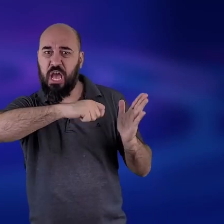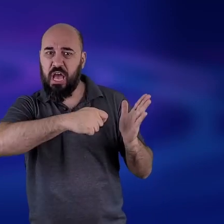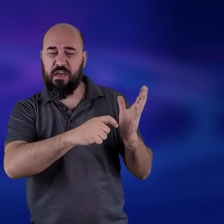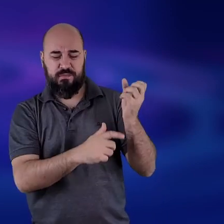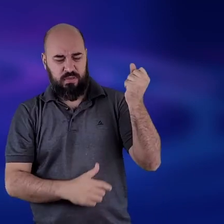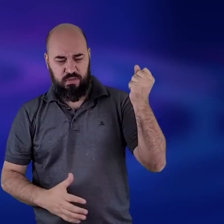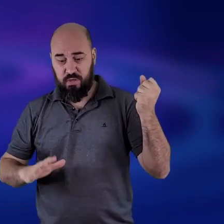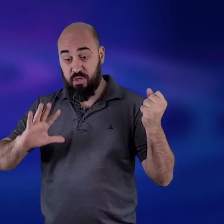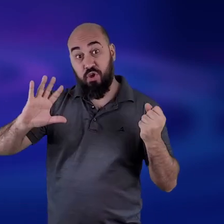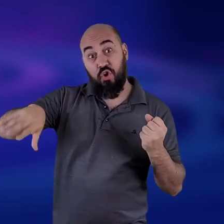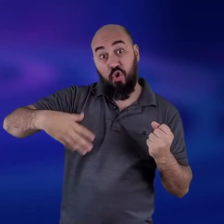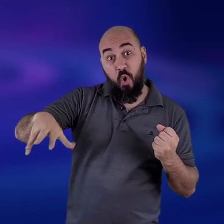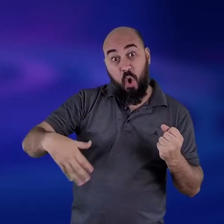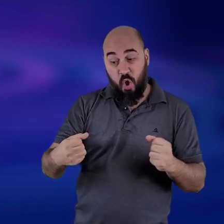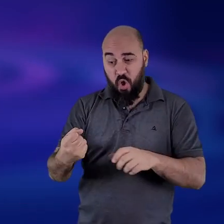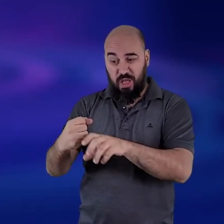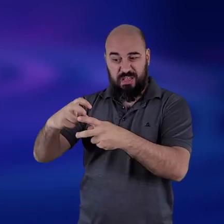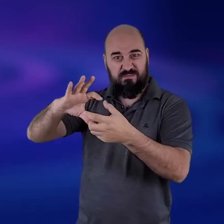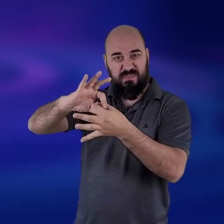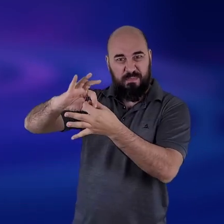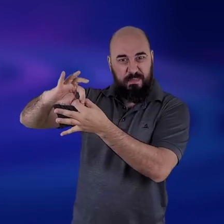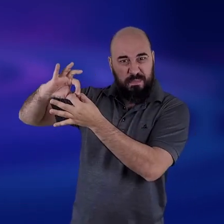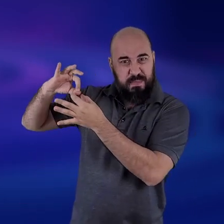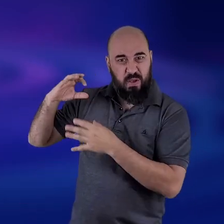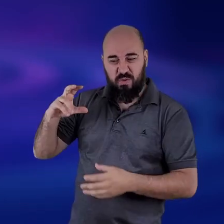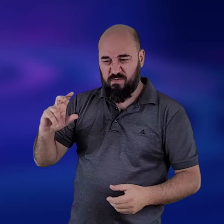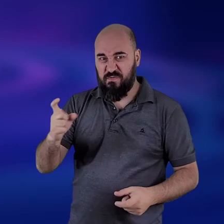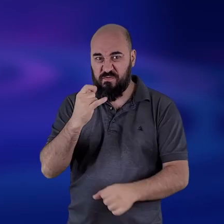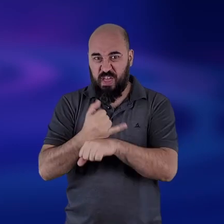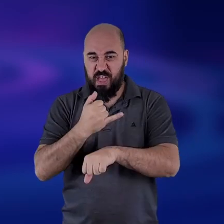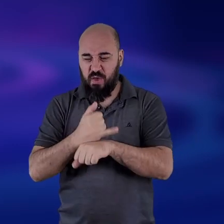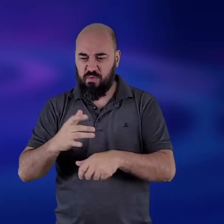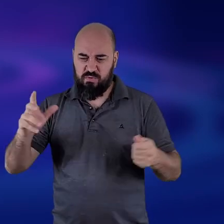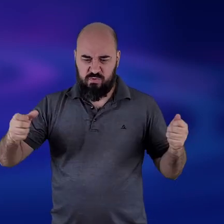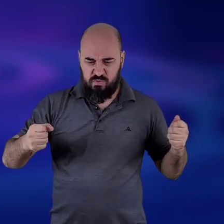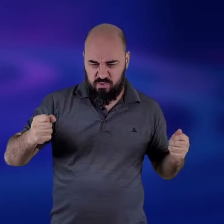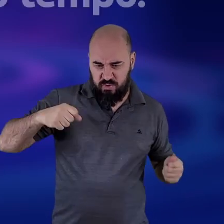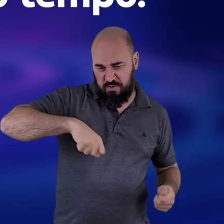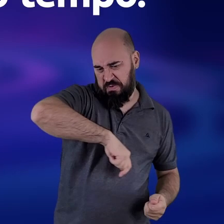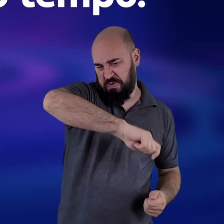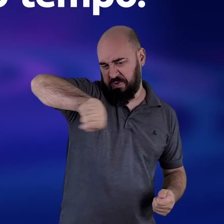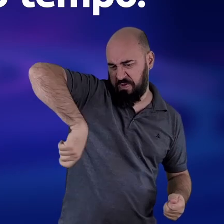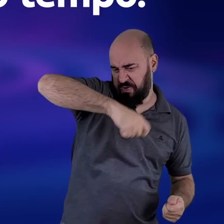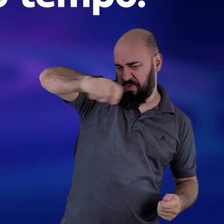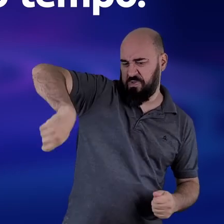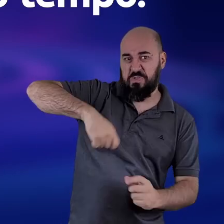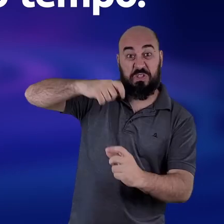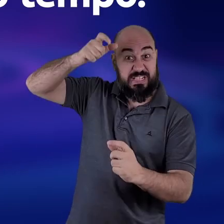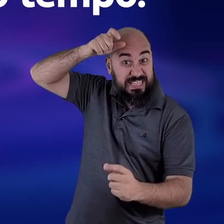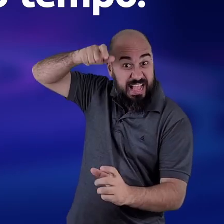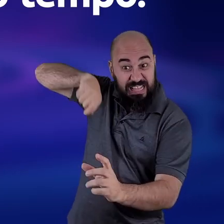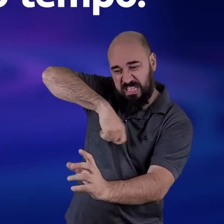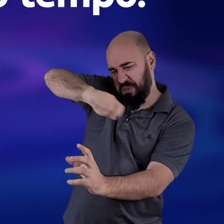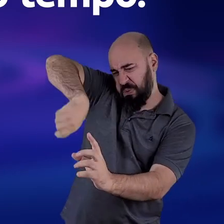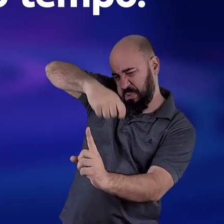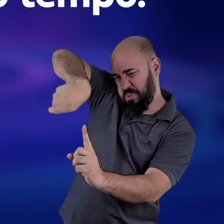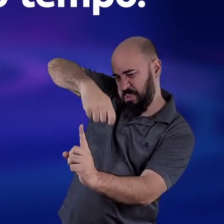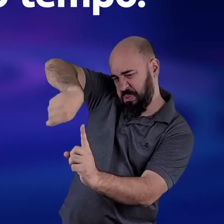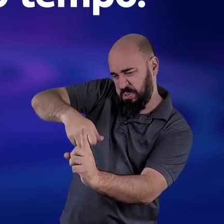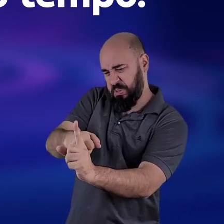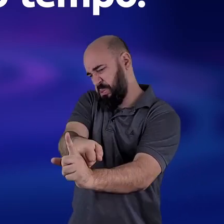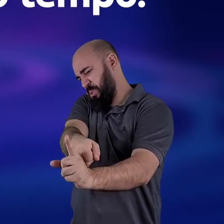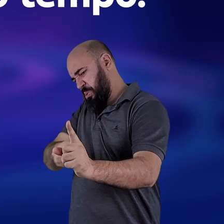Ele segurou o dragão, a antiga serpente, que é o diabo, Satanás, e o prendeu por 1000 anos. Versículo 3. Lançou-o no